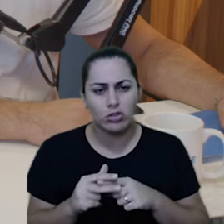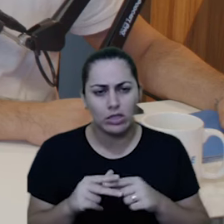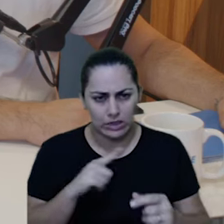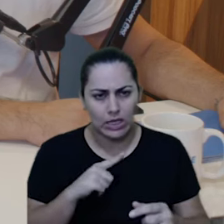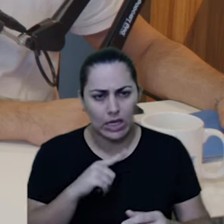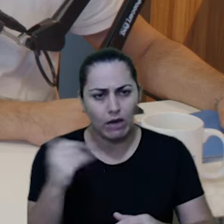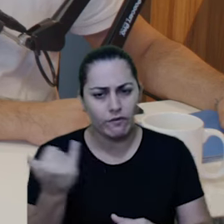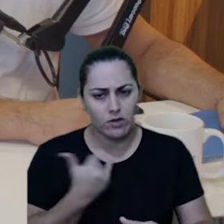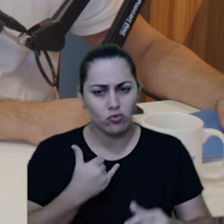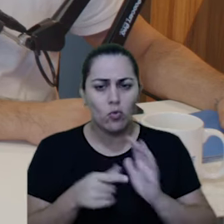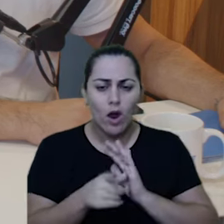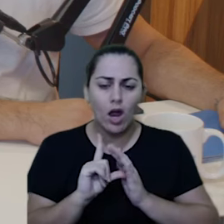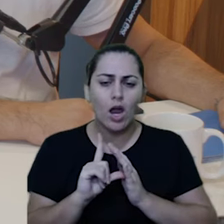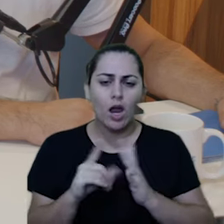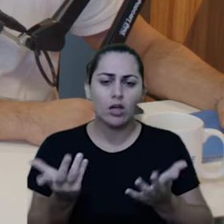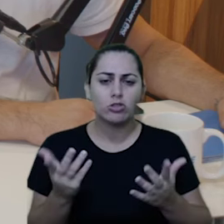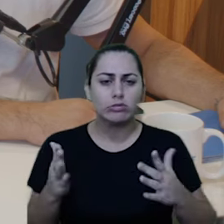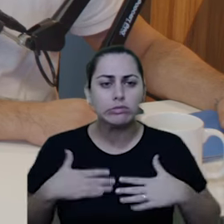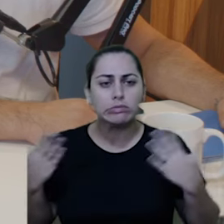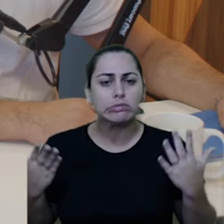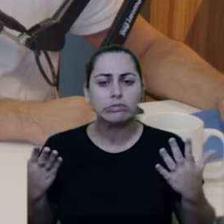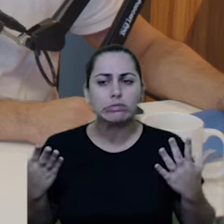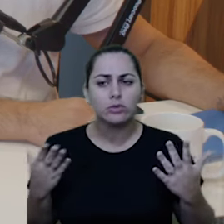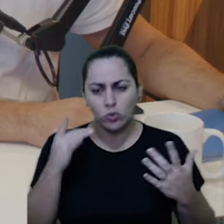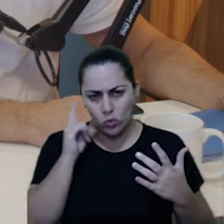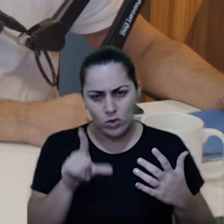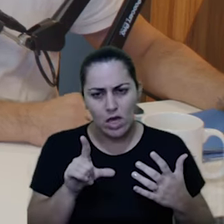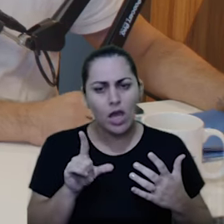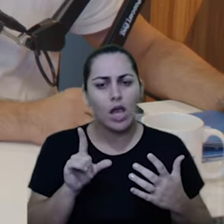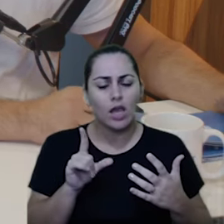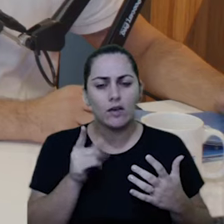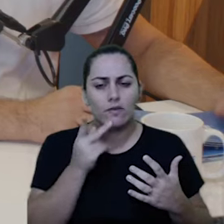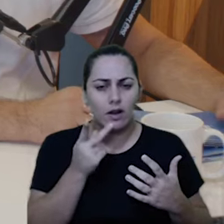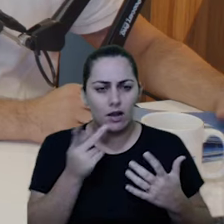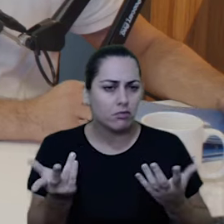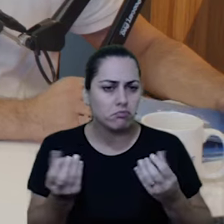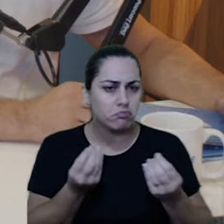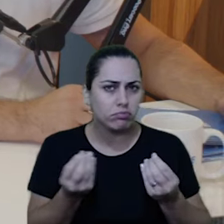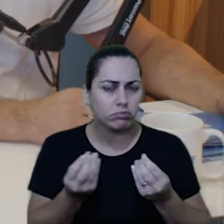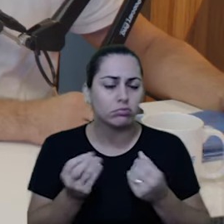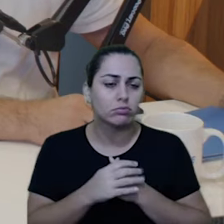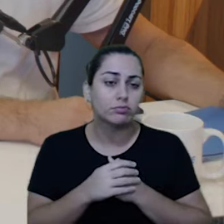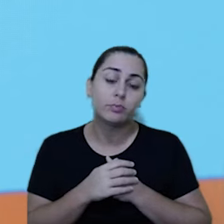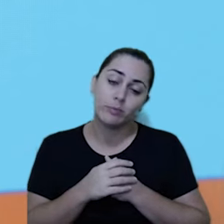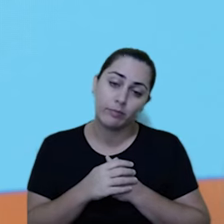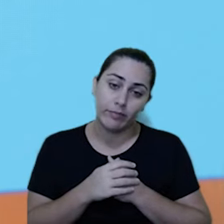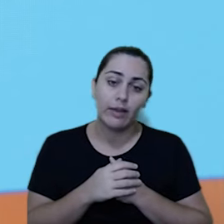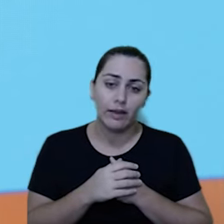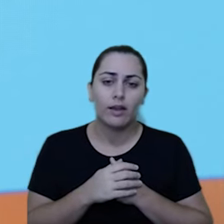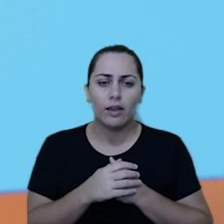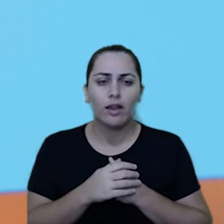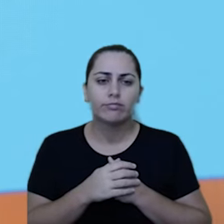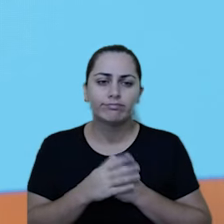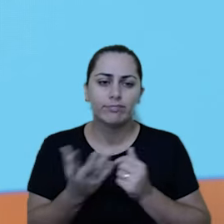receber um alerta antes é uma surpresa você consegue me dizer isso tem dá assim